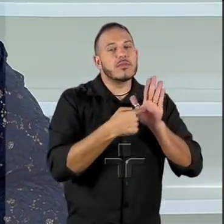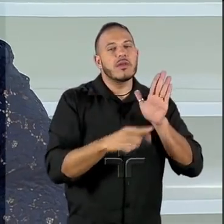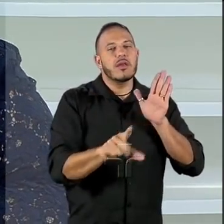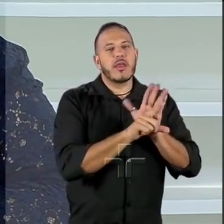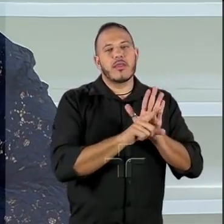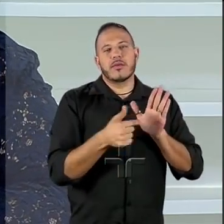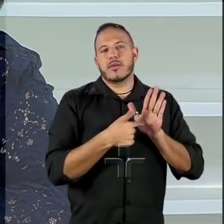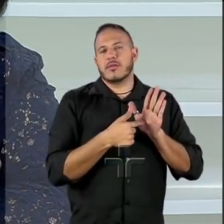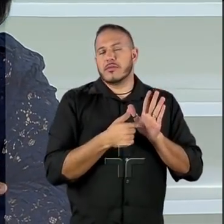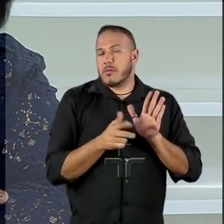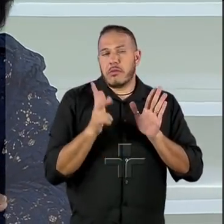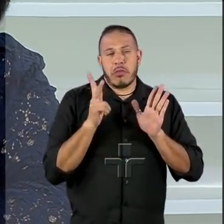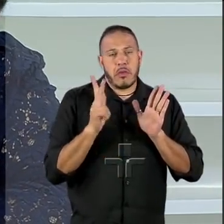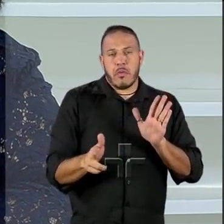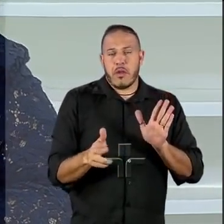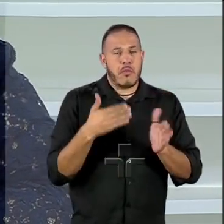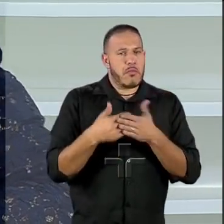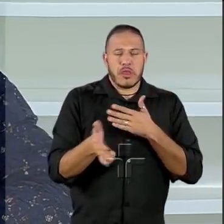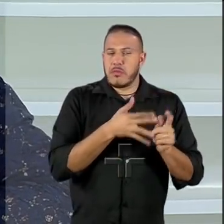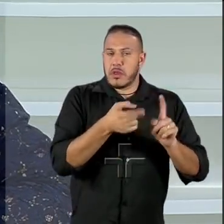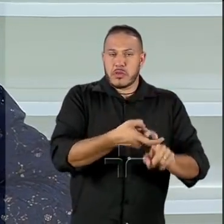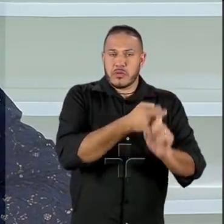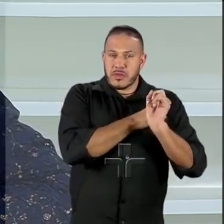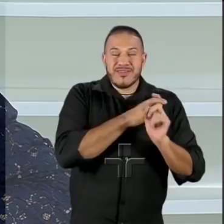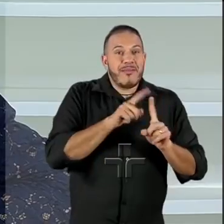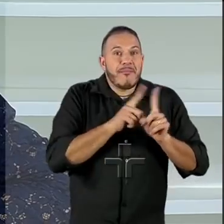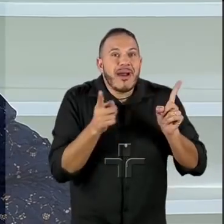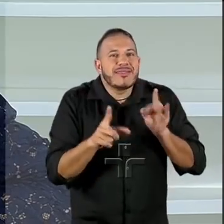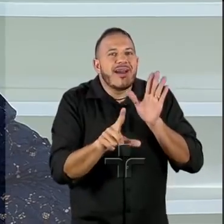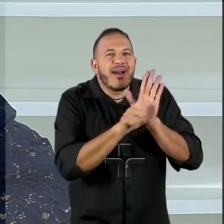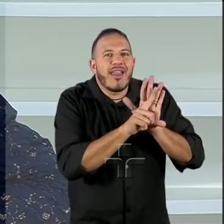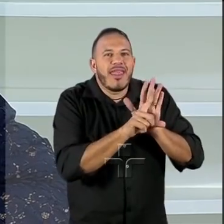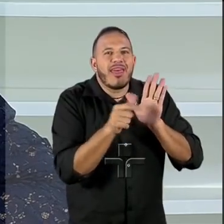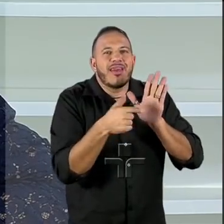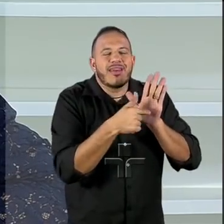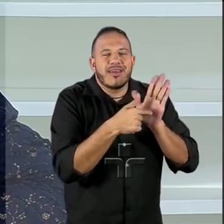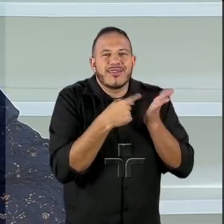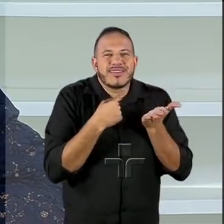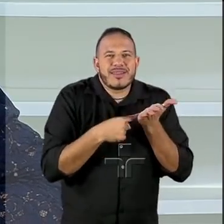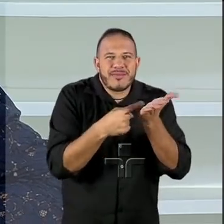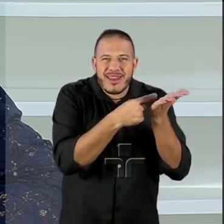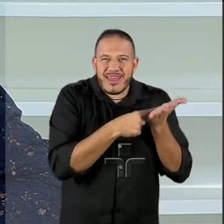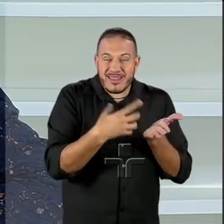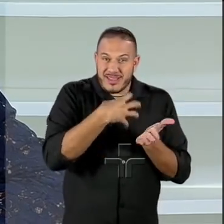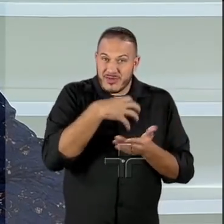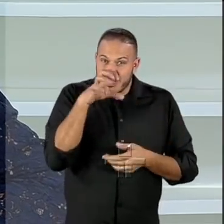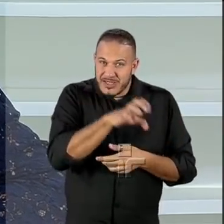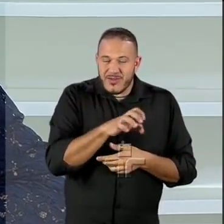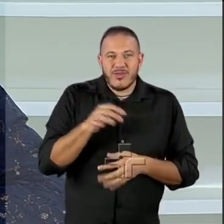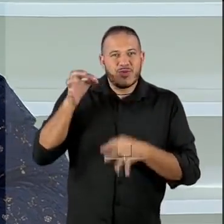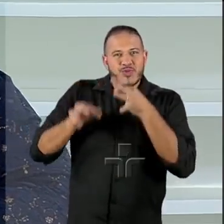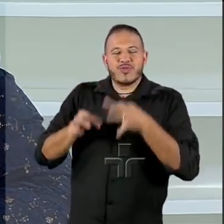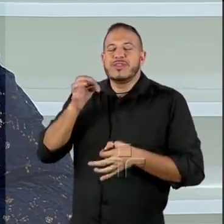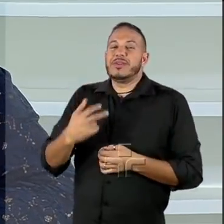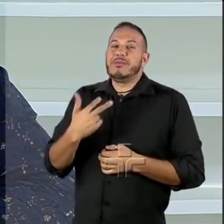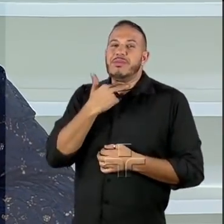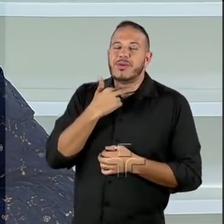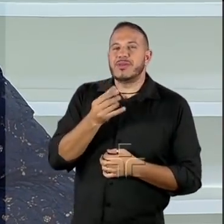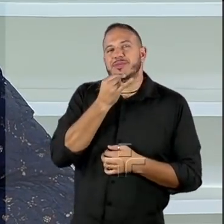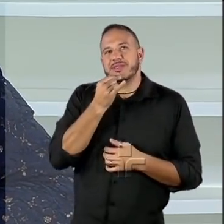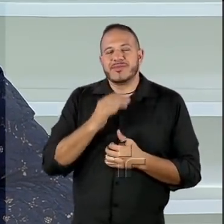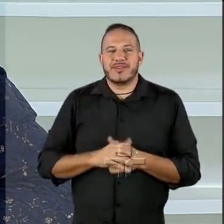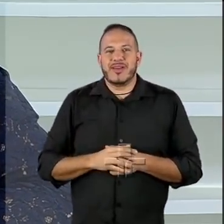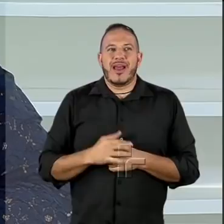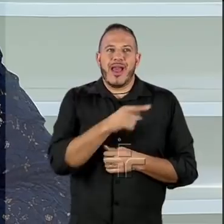as mesmas causas de suspeição, mas a lei é que estabelece. Nesses casos, o magistrado não pode. Por exemplo,